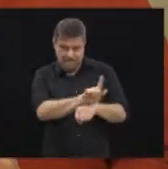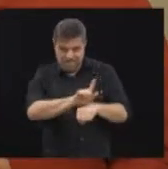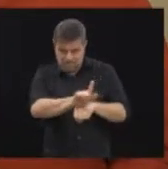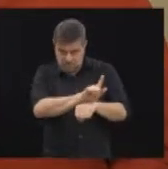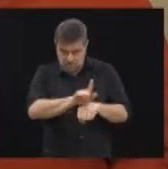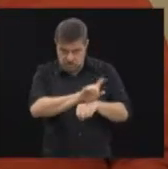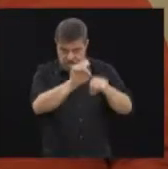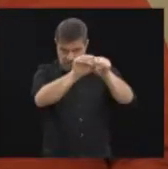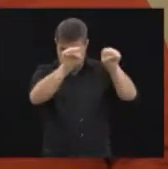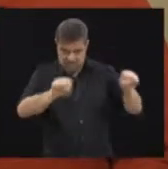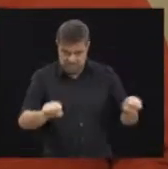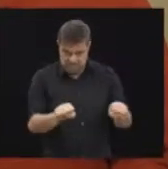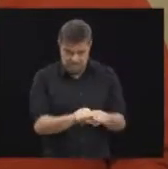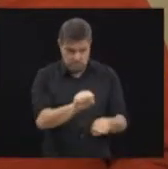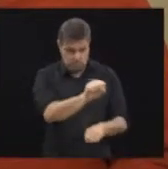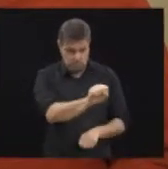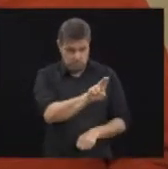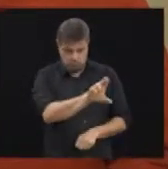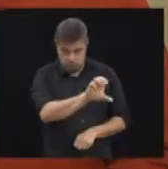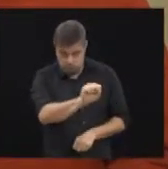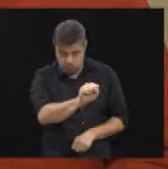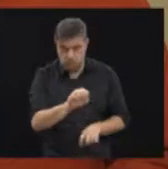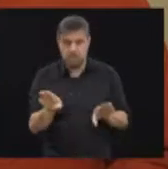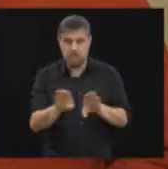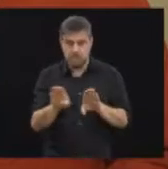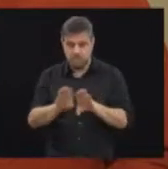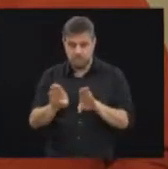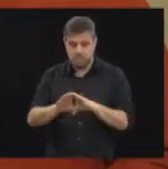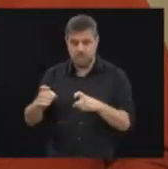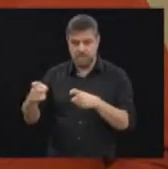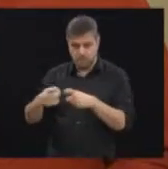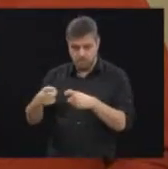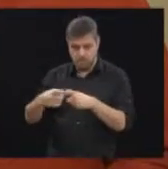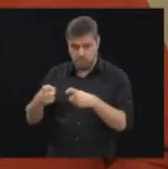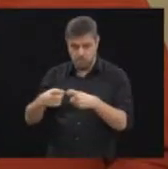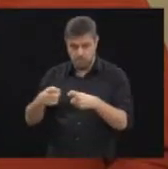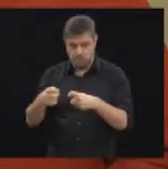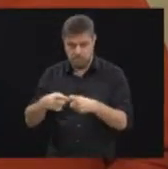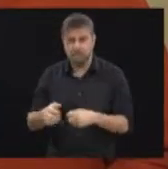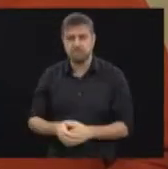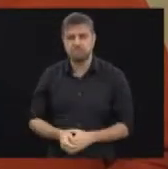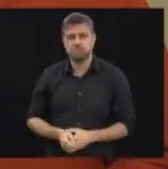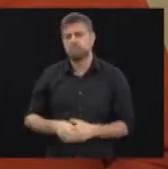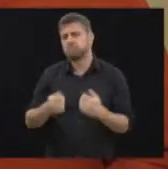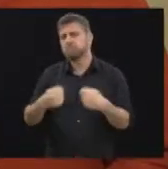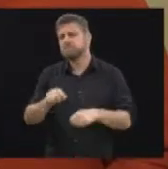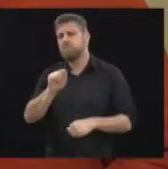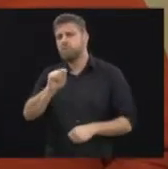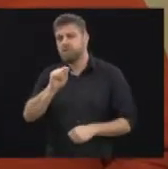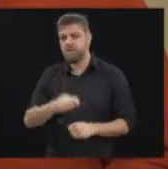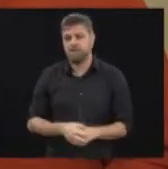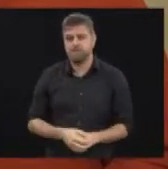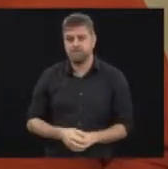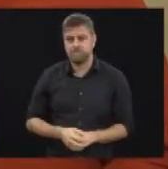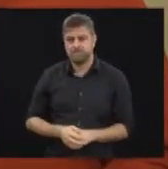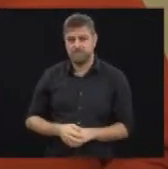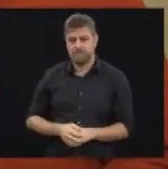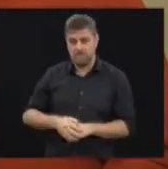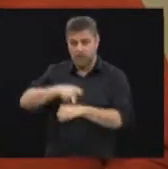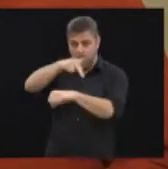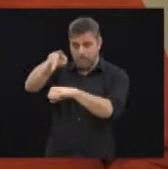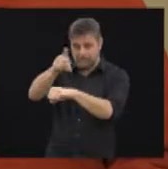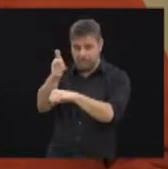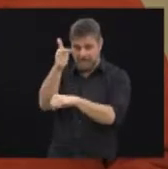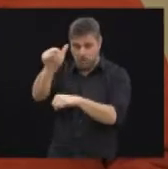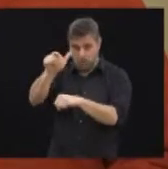aspectos da gestão do Sistema Único de Saúde, também o médico ele tem que conhecer